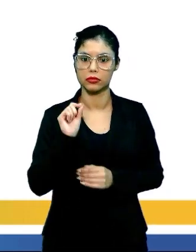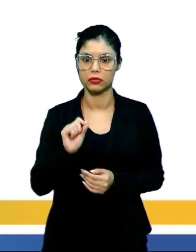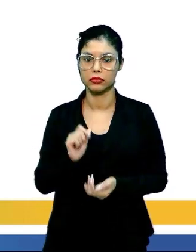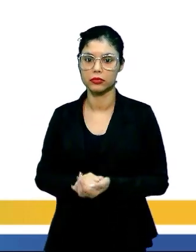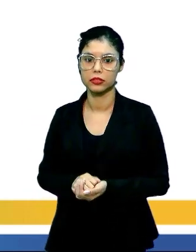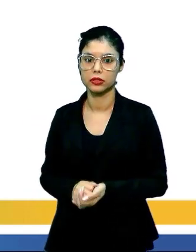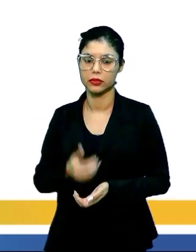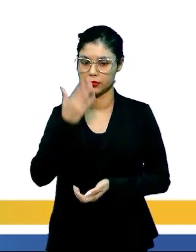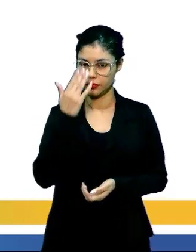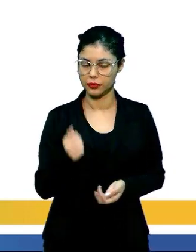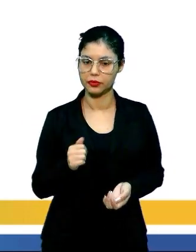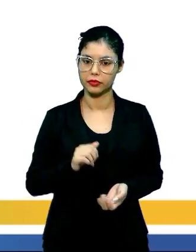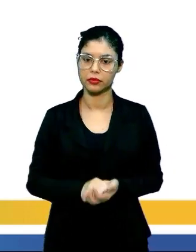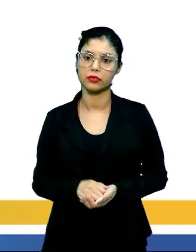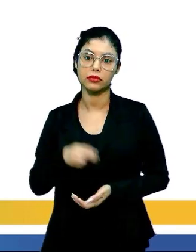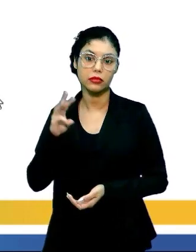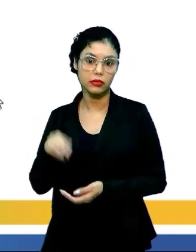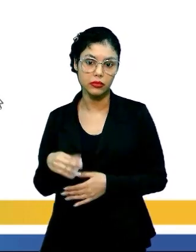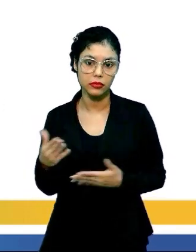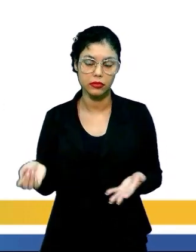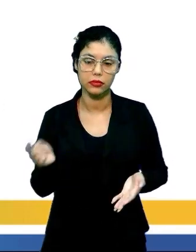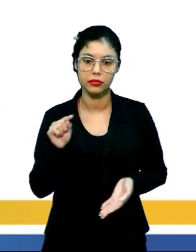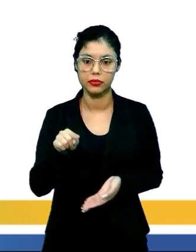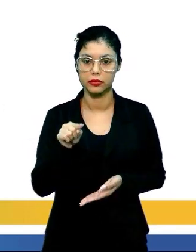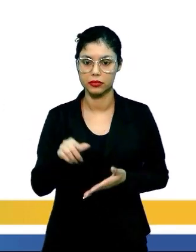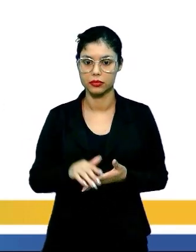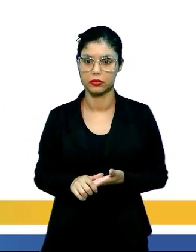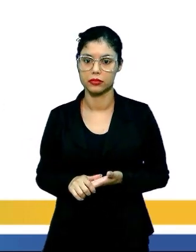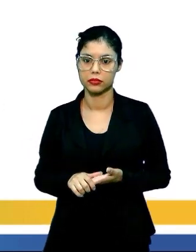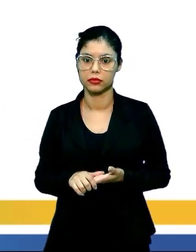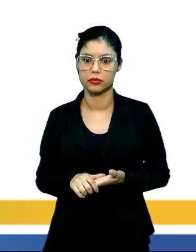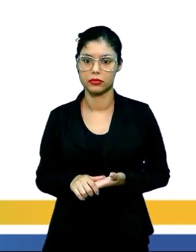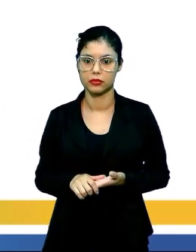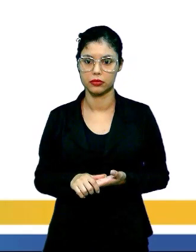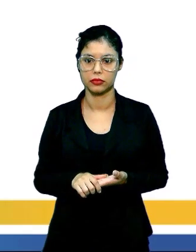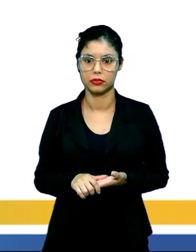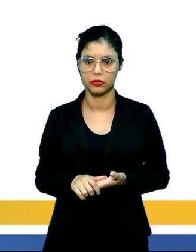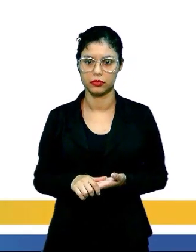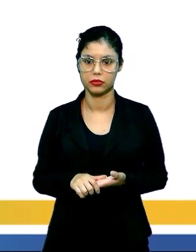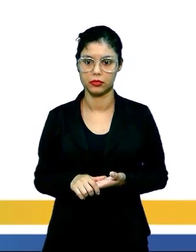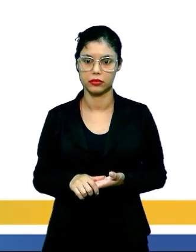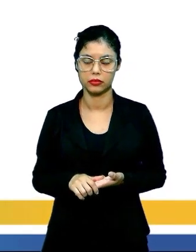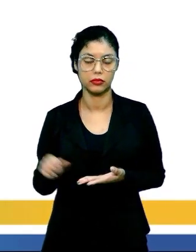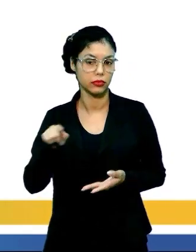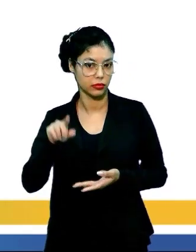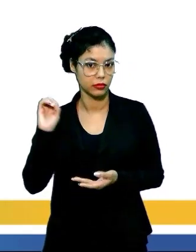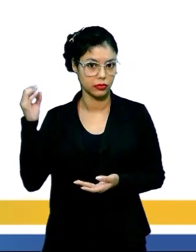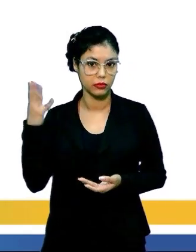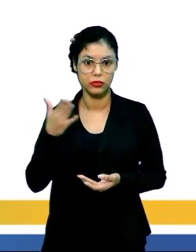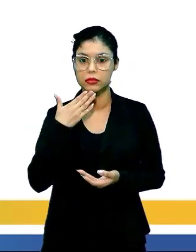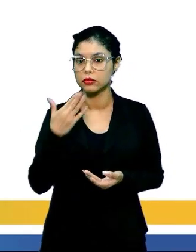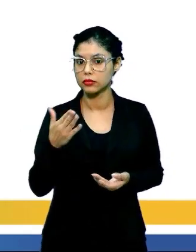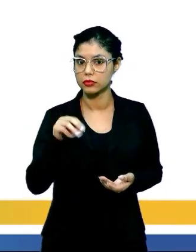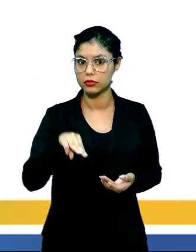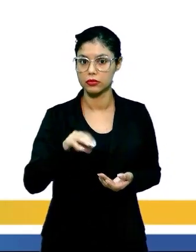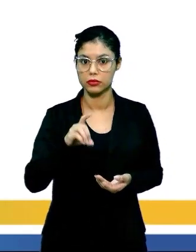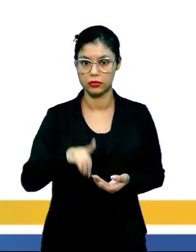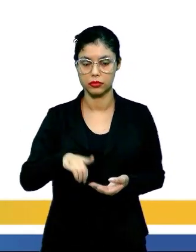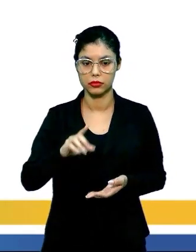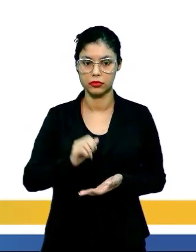vocês, se eu quisesse saber a moda, quem seria a moda aqui? É o valor que aparece mais, ó. Mas não é o caso aqui está pedindo